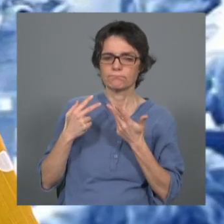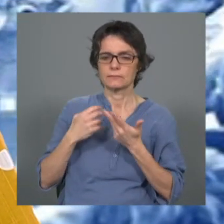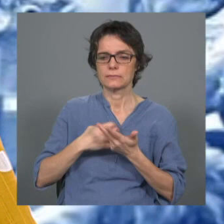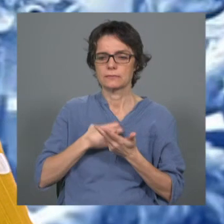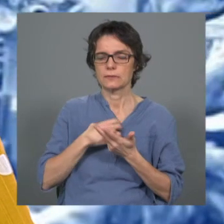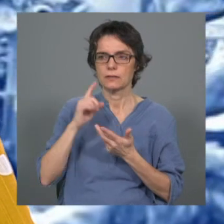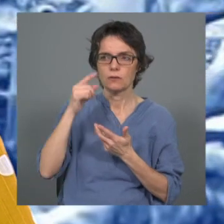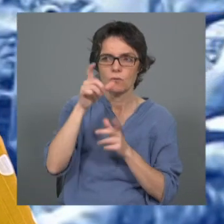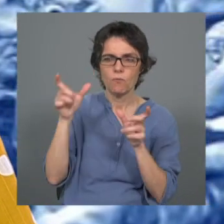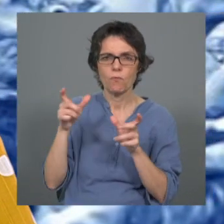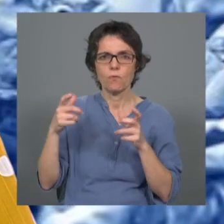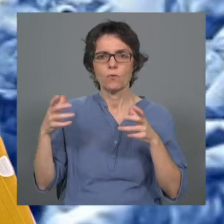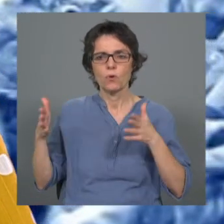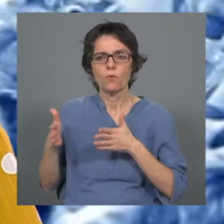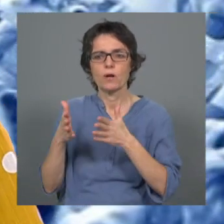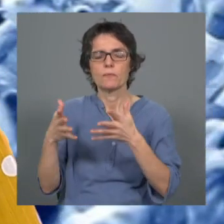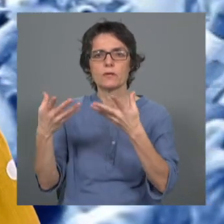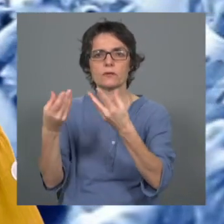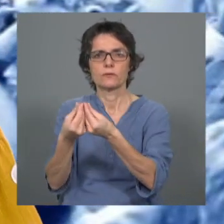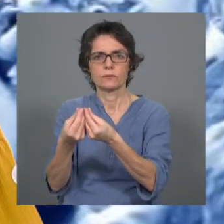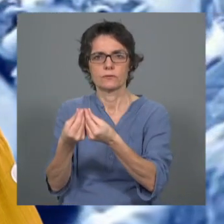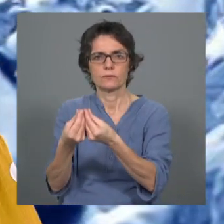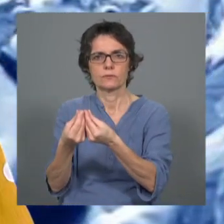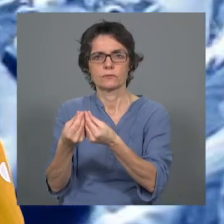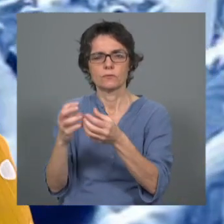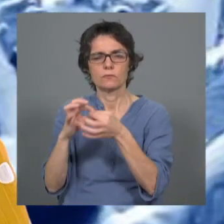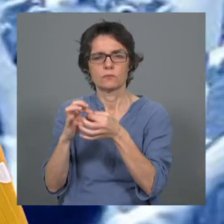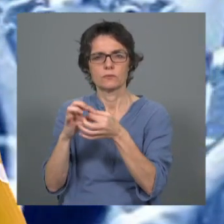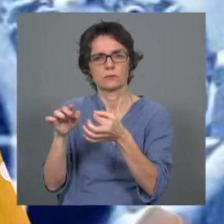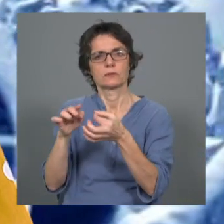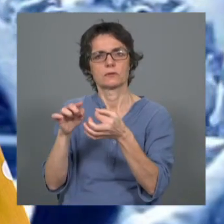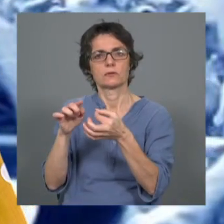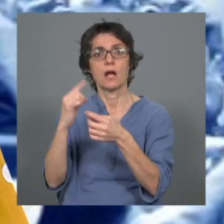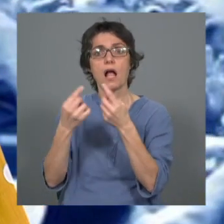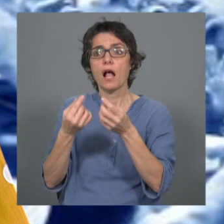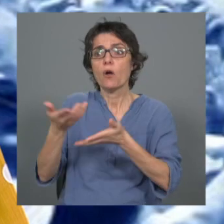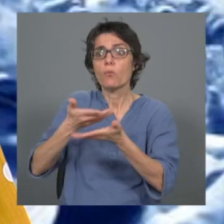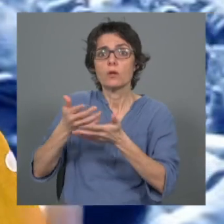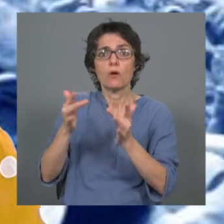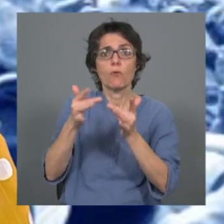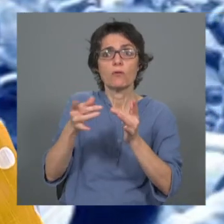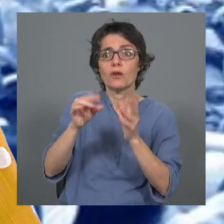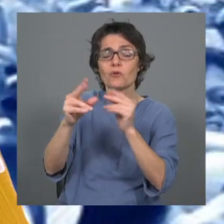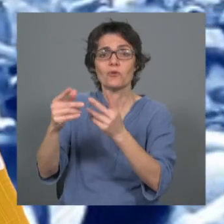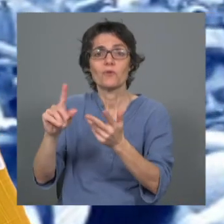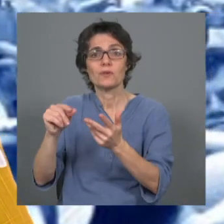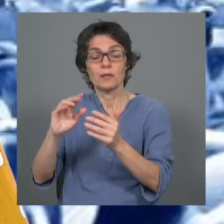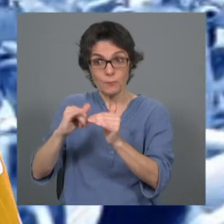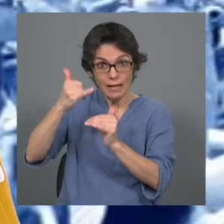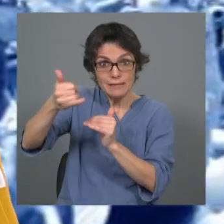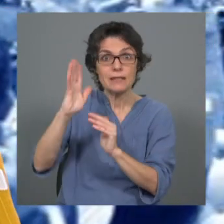querermos caminhar em conjunto. Disso nasceram algumas relações e alguns contactos